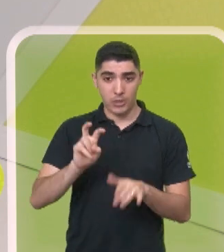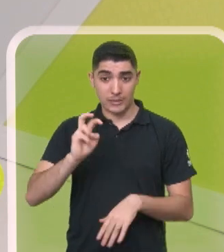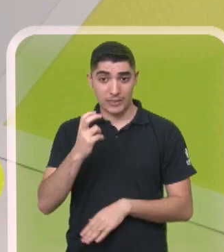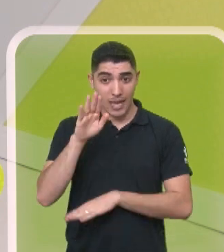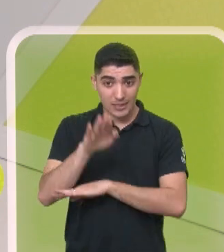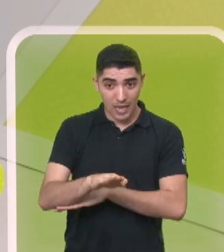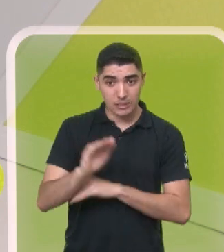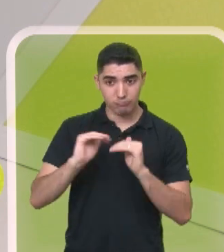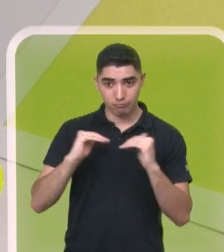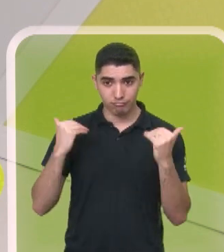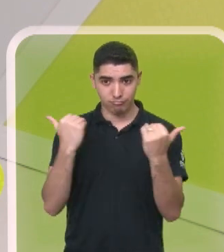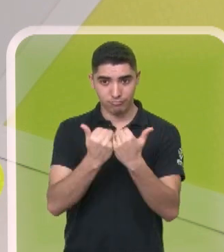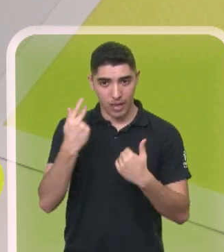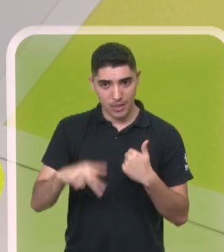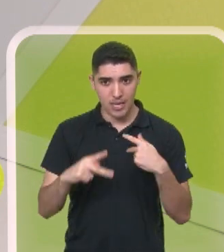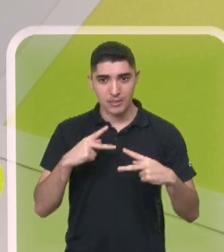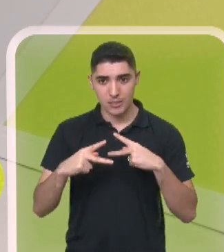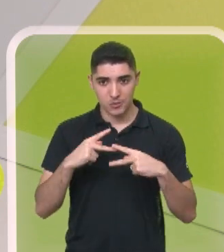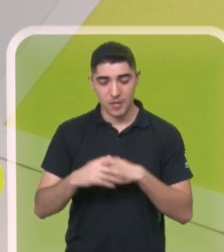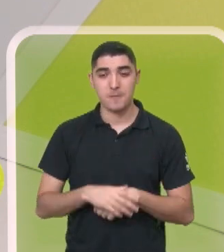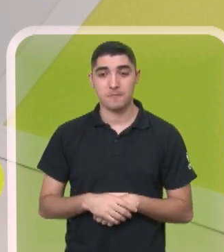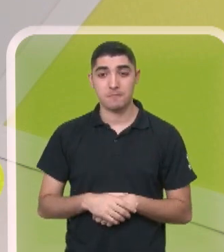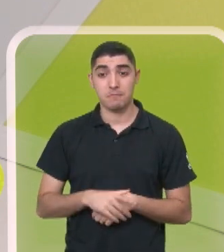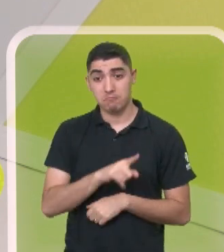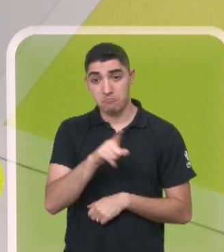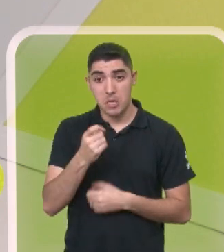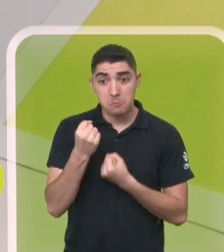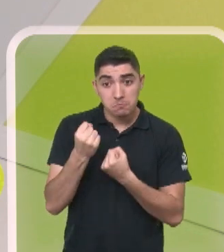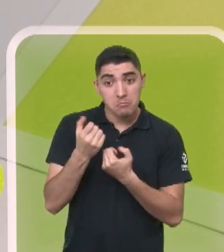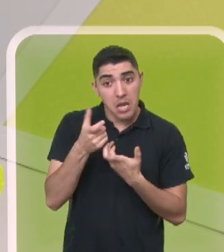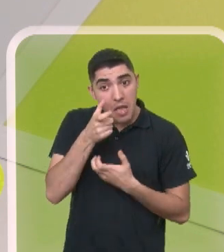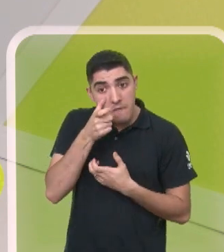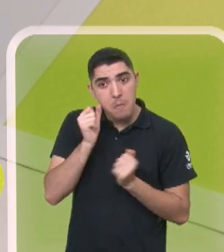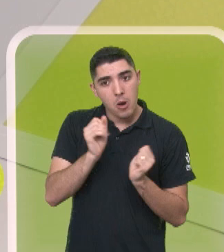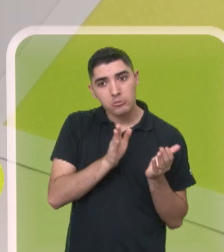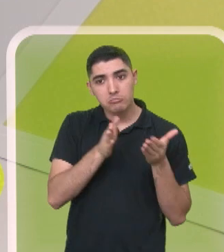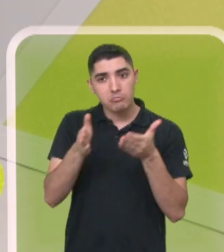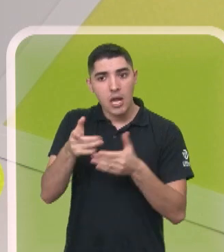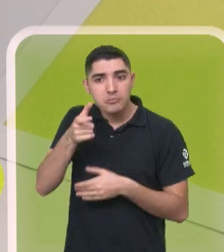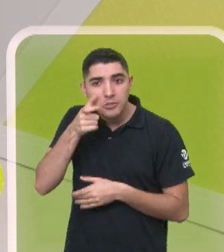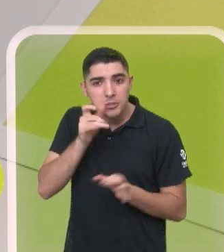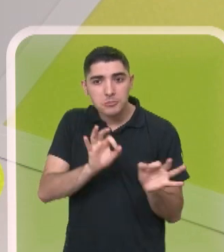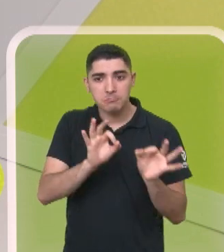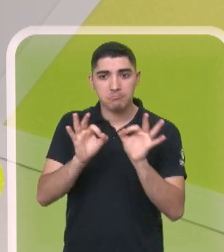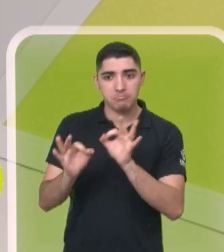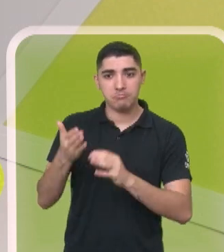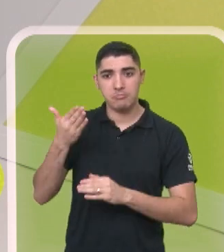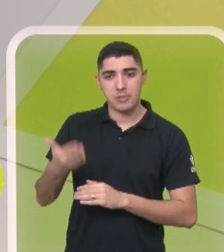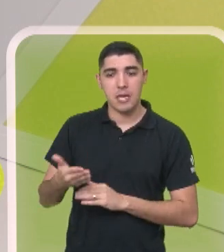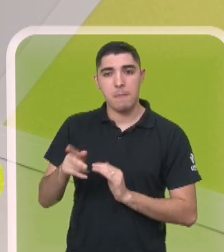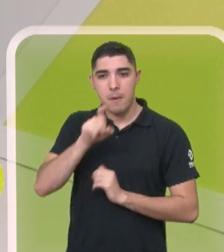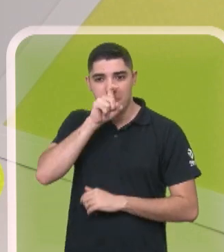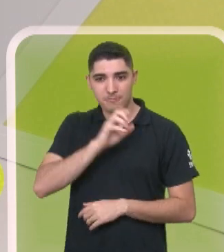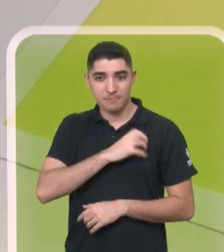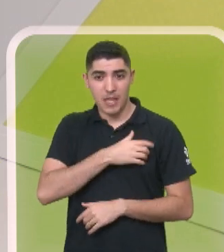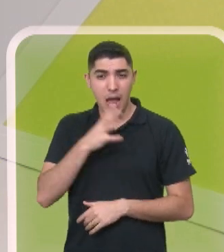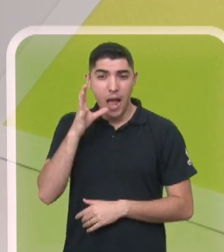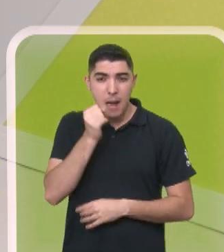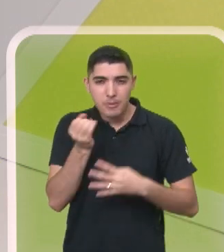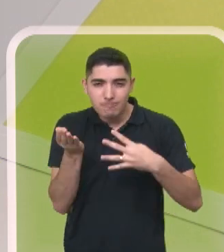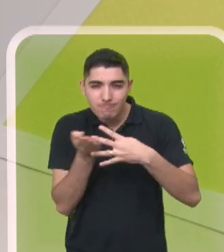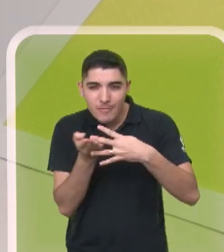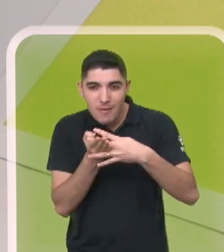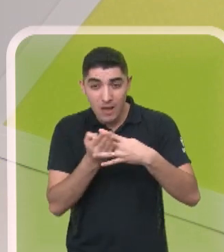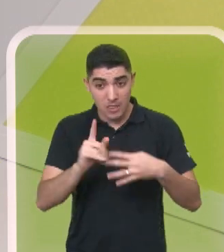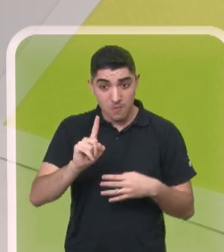estádio Martins Pereira, tá certo? A torcedor estiver acompanhando, quiser comparecer, vale a pena prestigiar as meninas da Águia. A gente vai para um rápido intervalo.